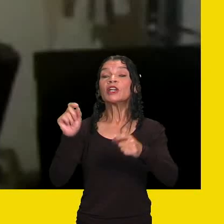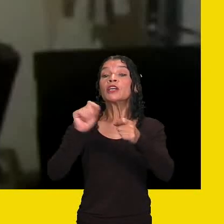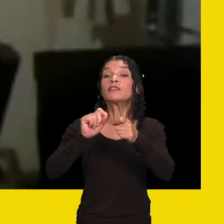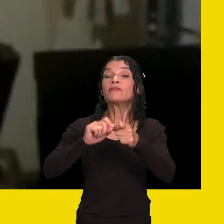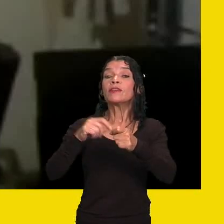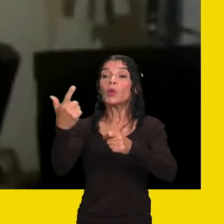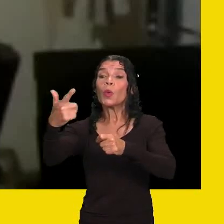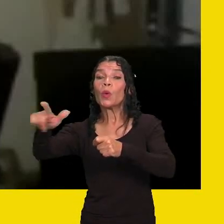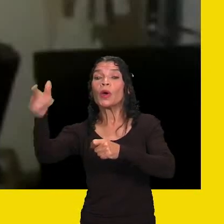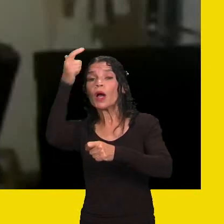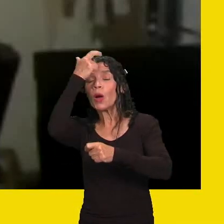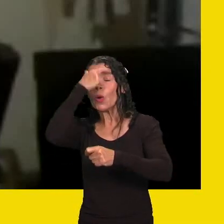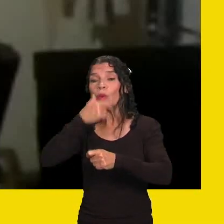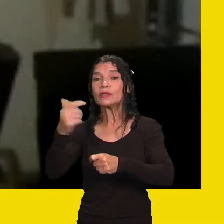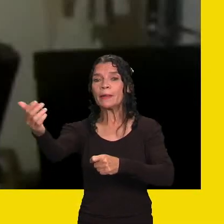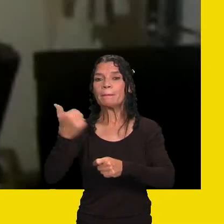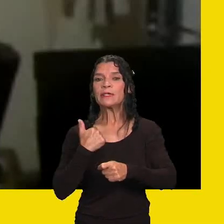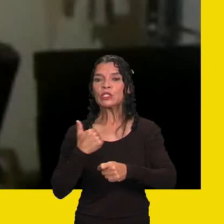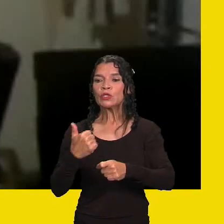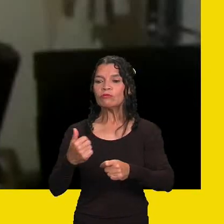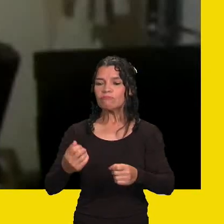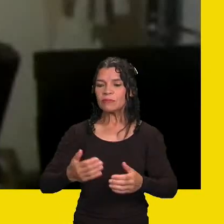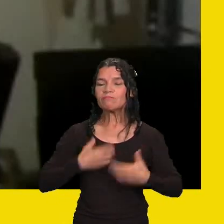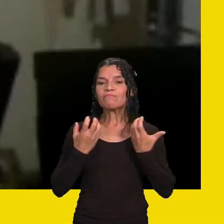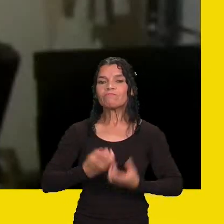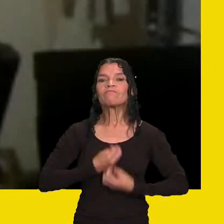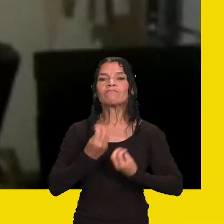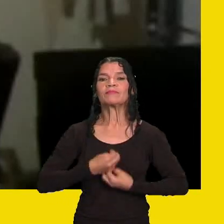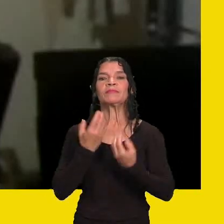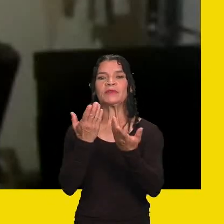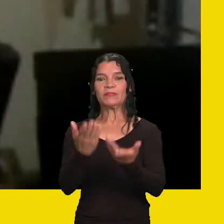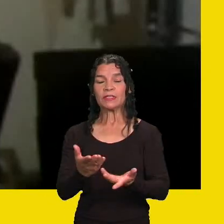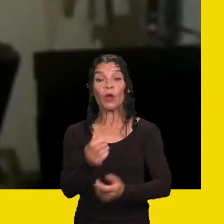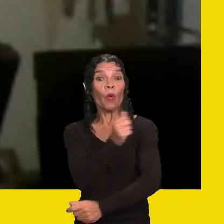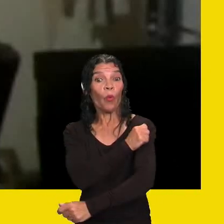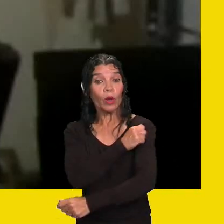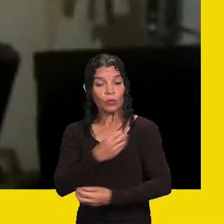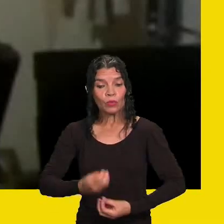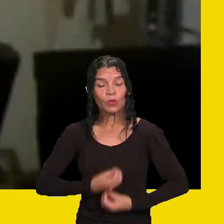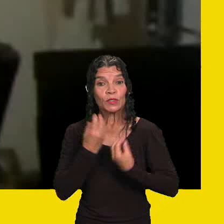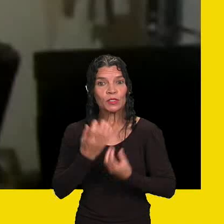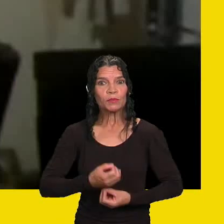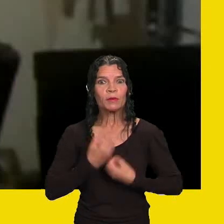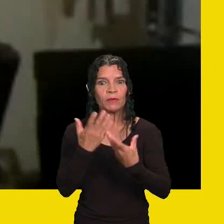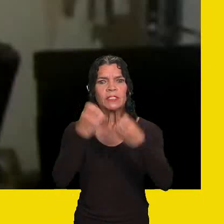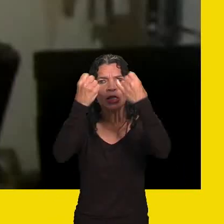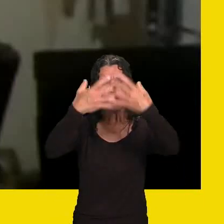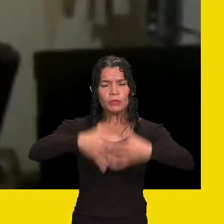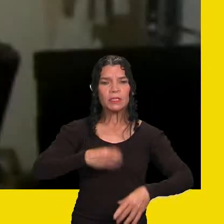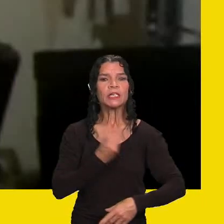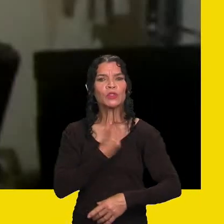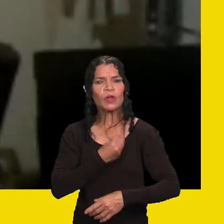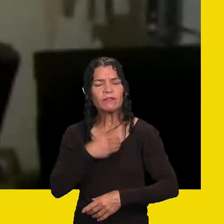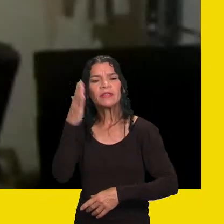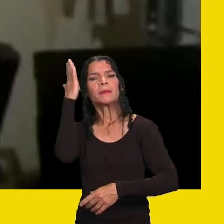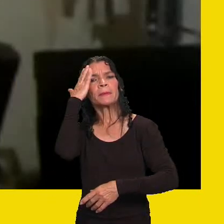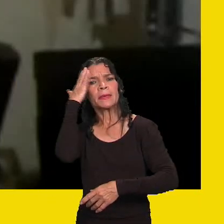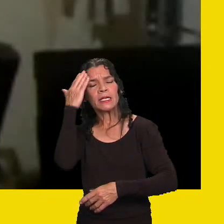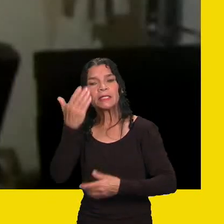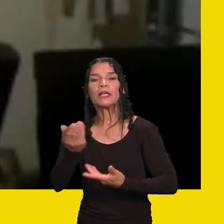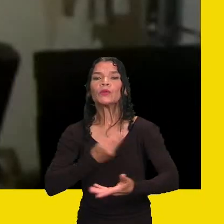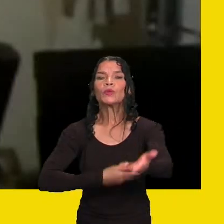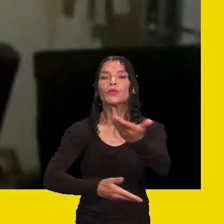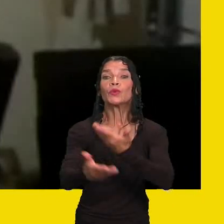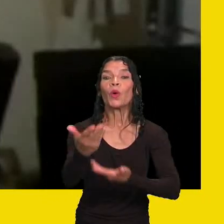que o outro se exponha para você. O aluno, quando se expõe para você, que ele passa os saberes, ele está